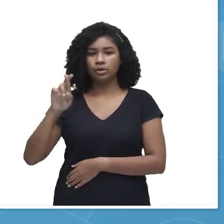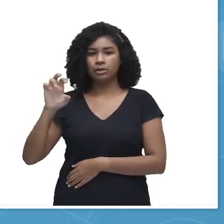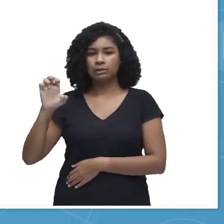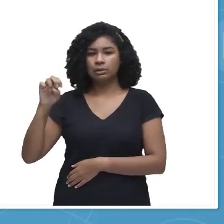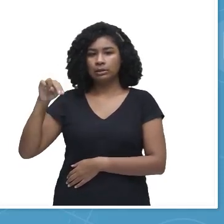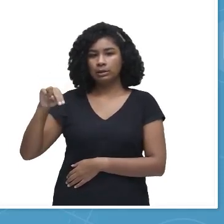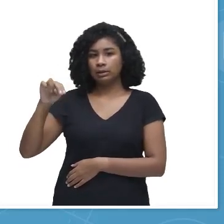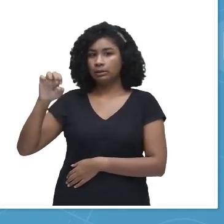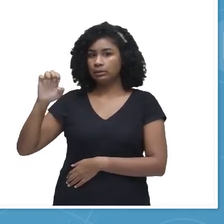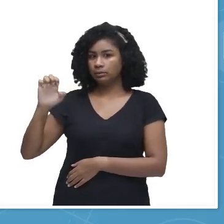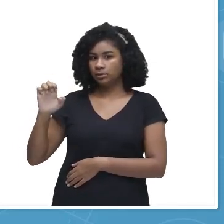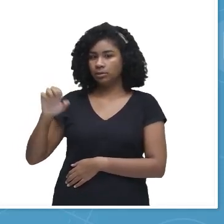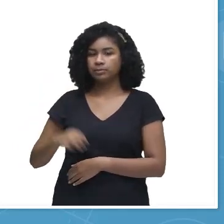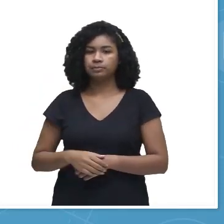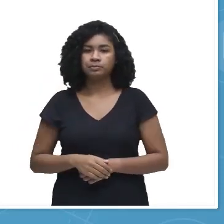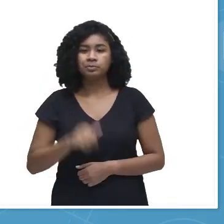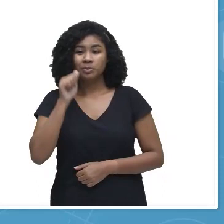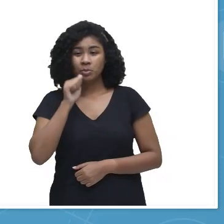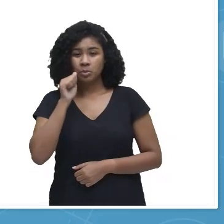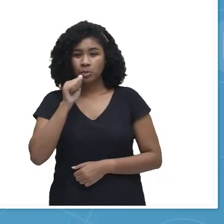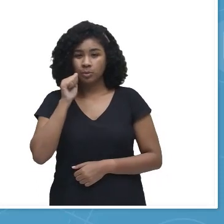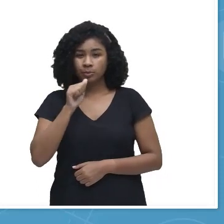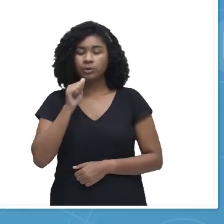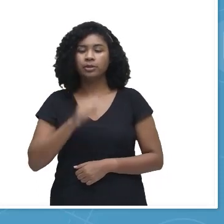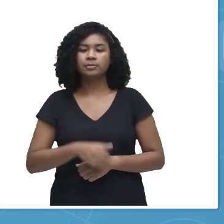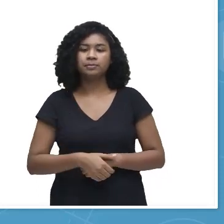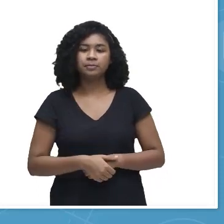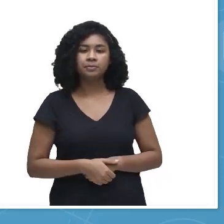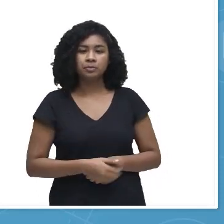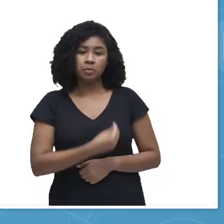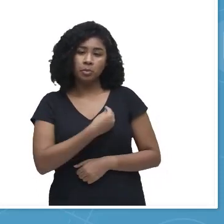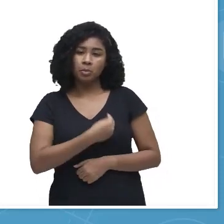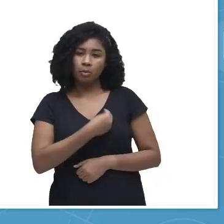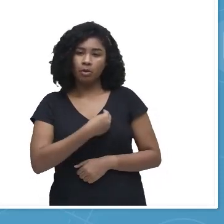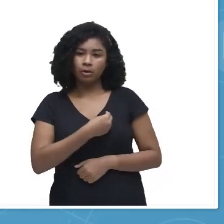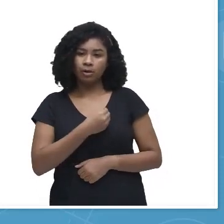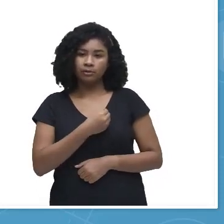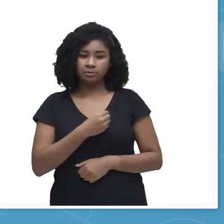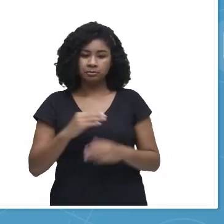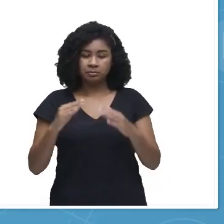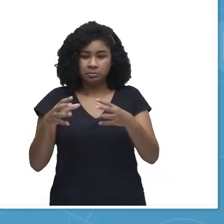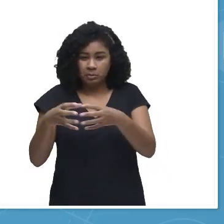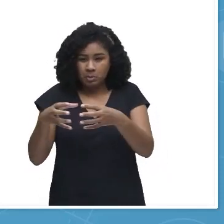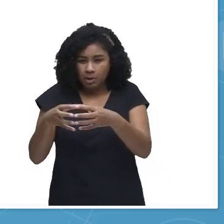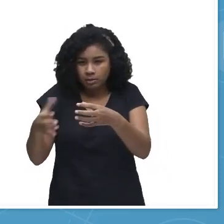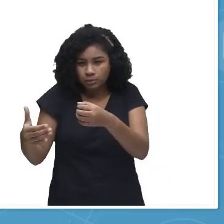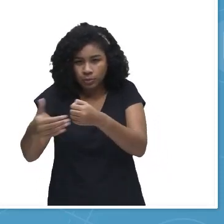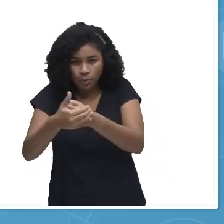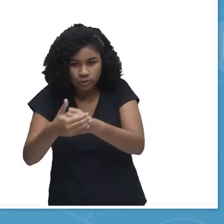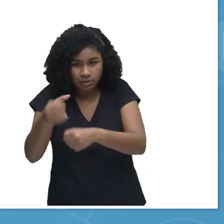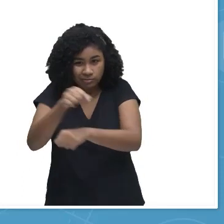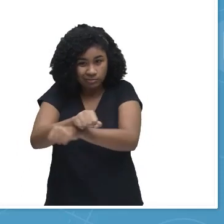uma matriarca do Quilombo dos Palmares, onde já estava antes de Zumbi e Dandara. Foi uma matriarca, uma líder